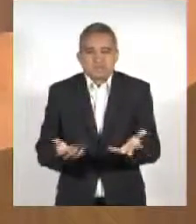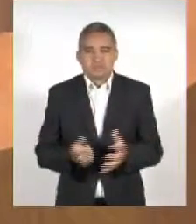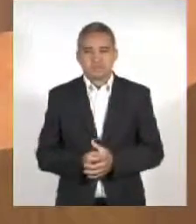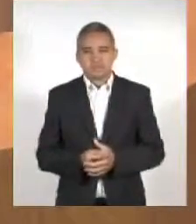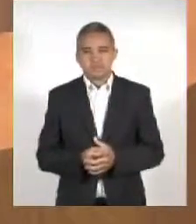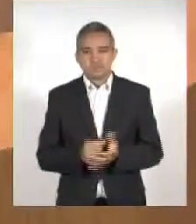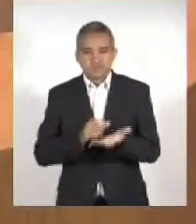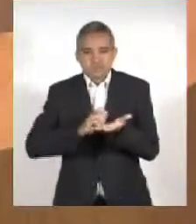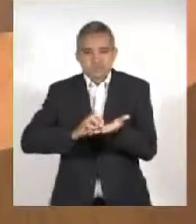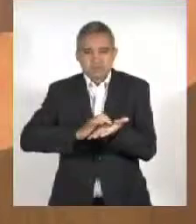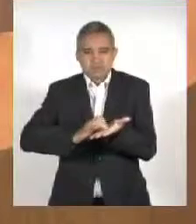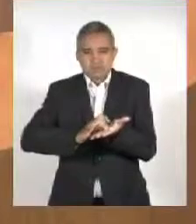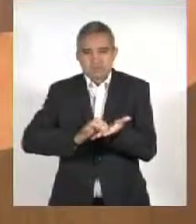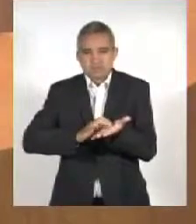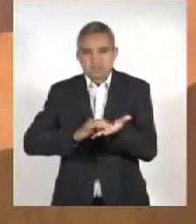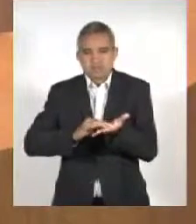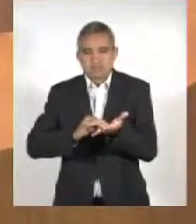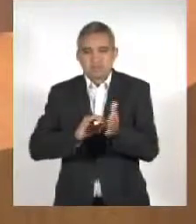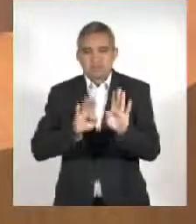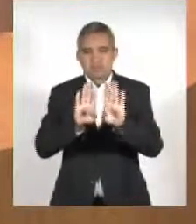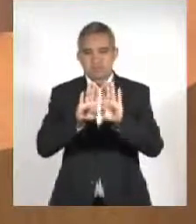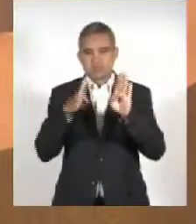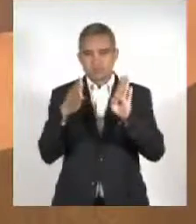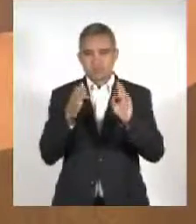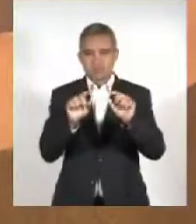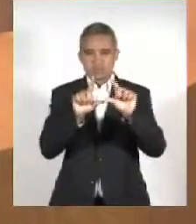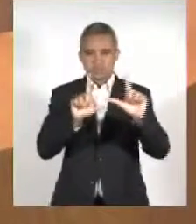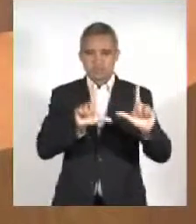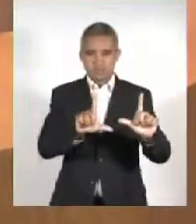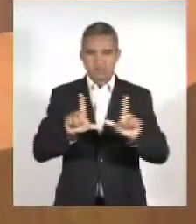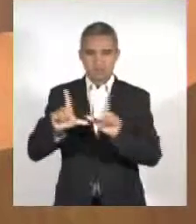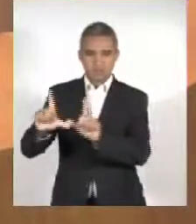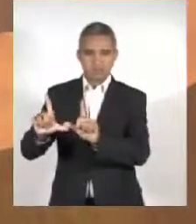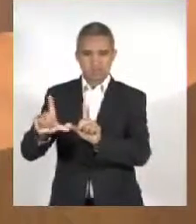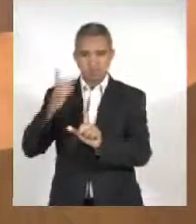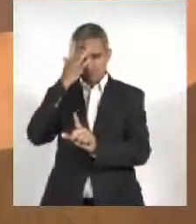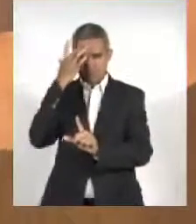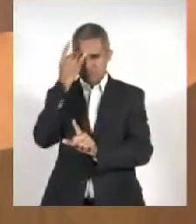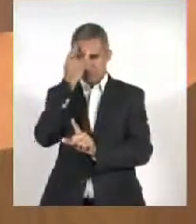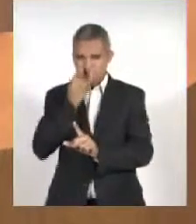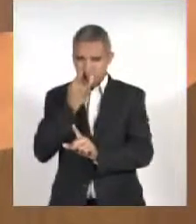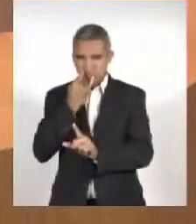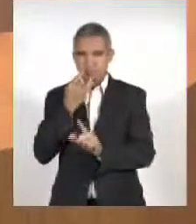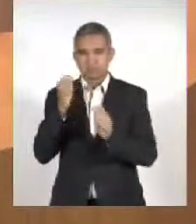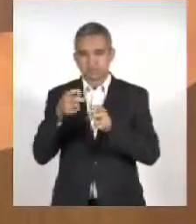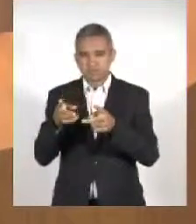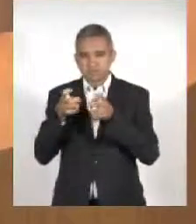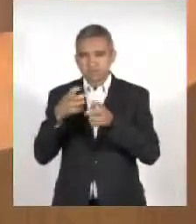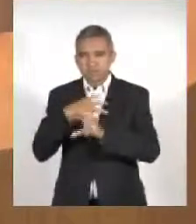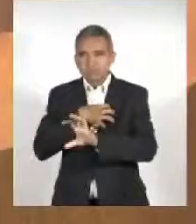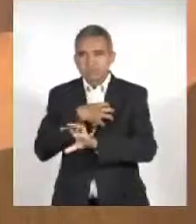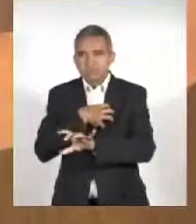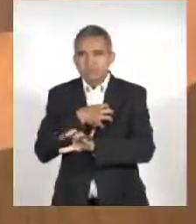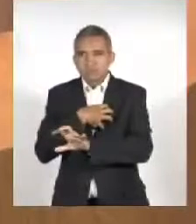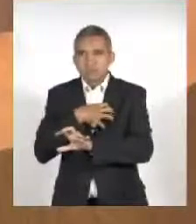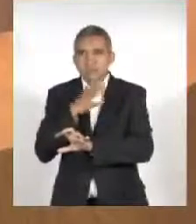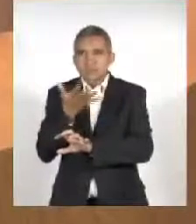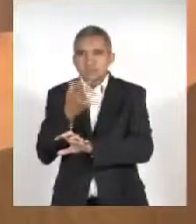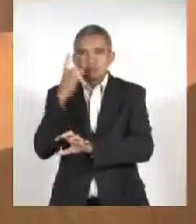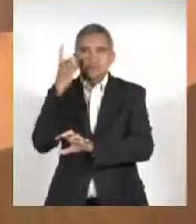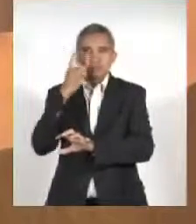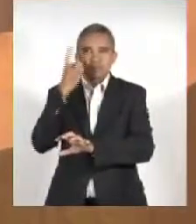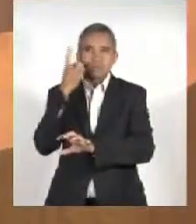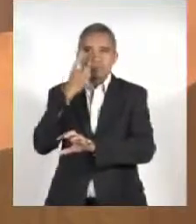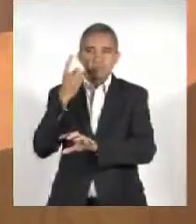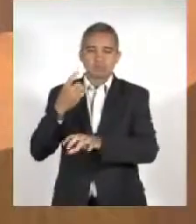braille na porta dos gabinetes para que o deficiente visual possa identificar os gabinetes, possa nos visitar. Mas para